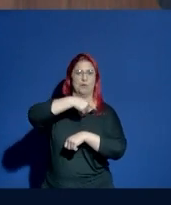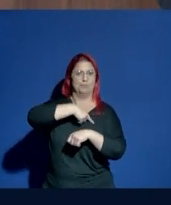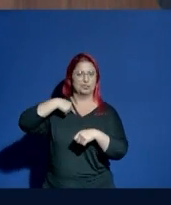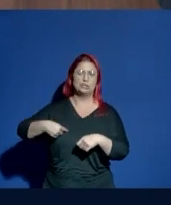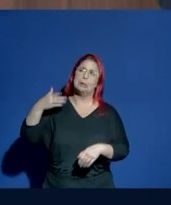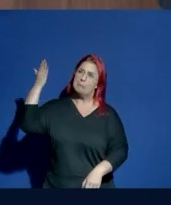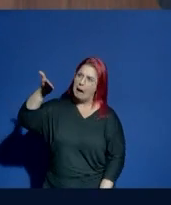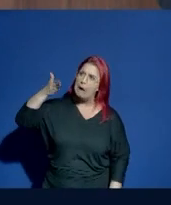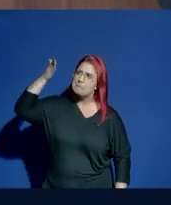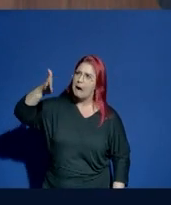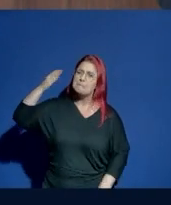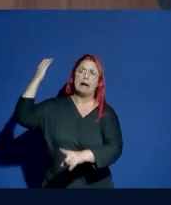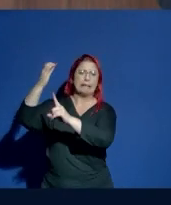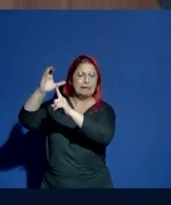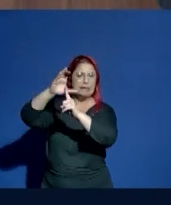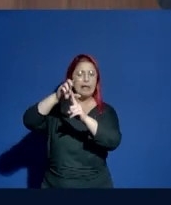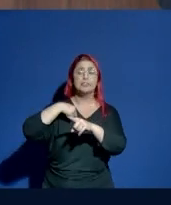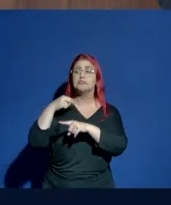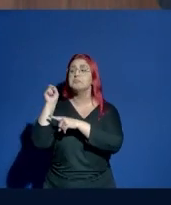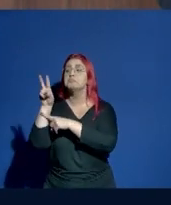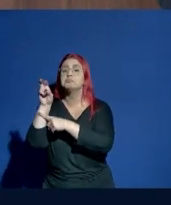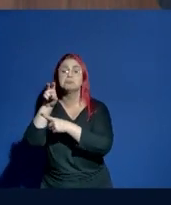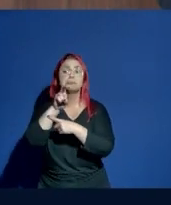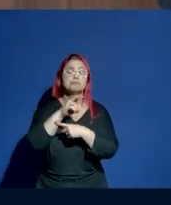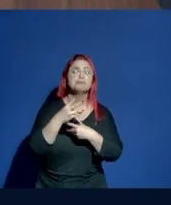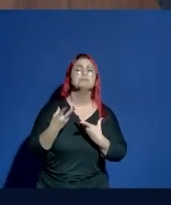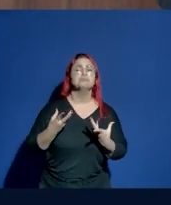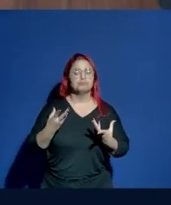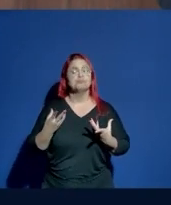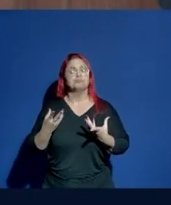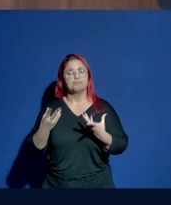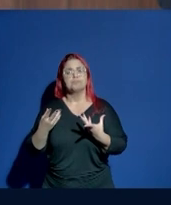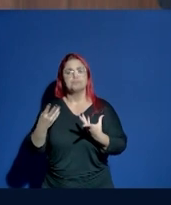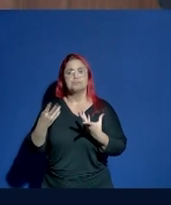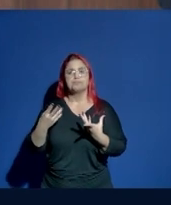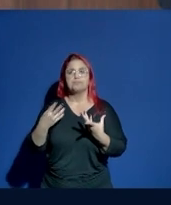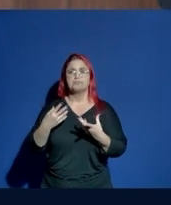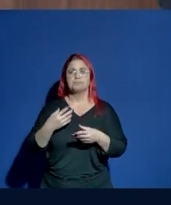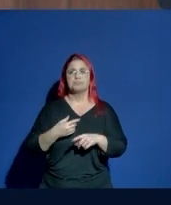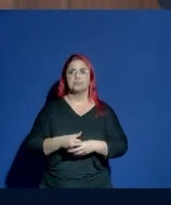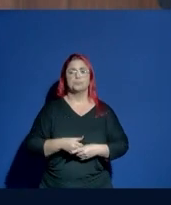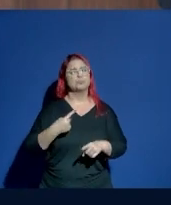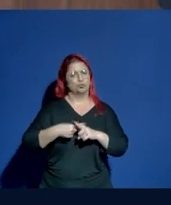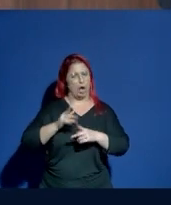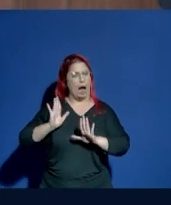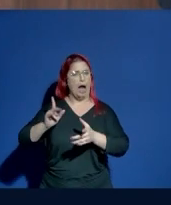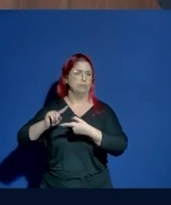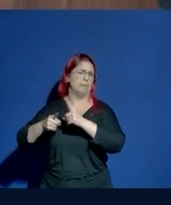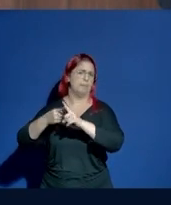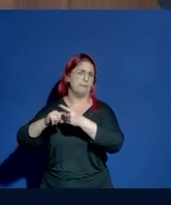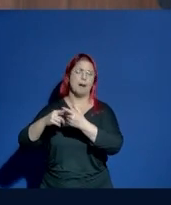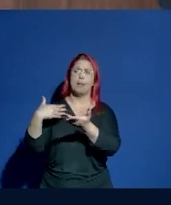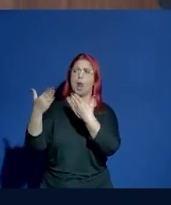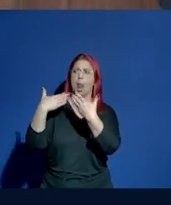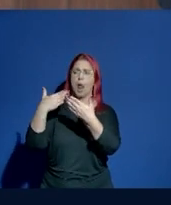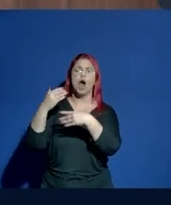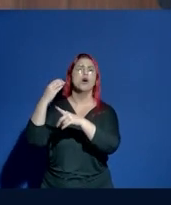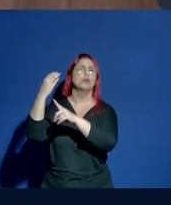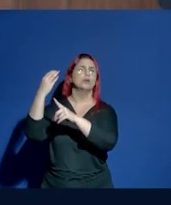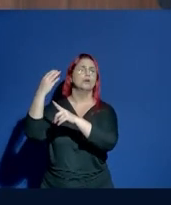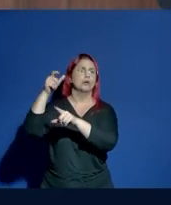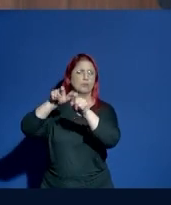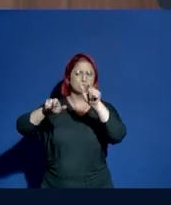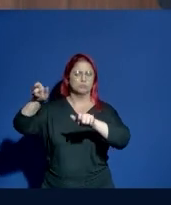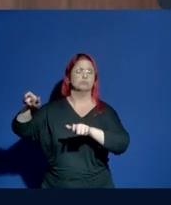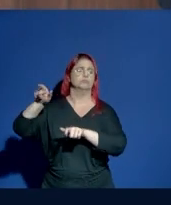visitando clientes, checando, porque eu, né, já negociei bastante com os chineses em